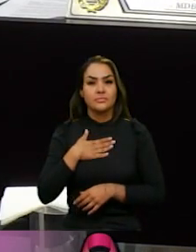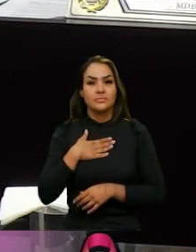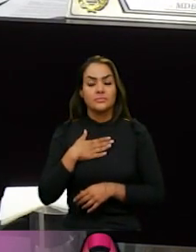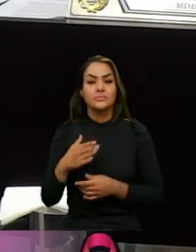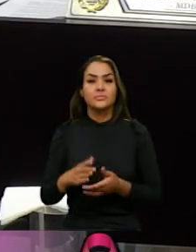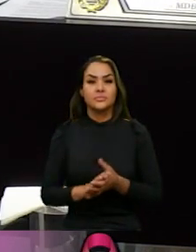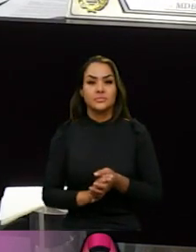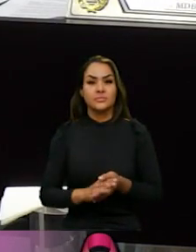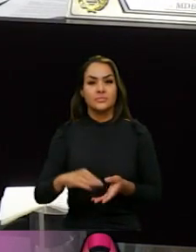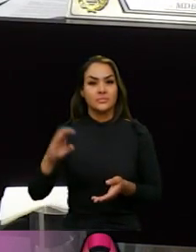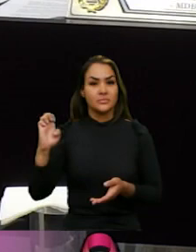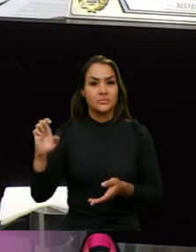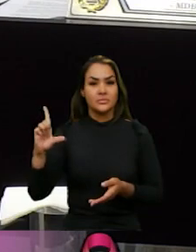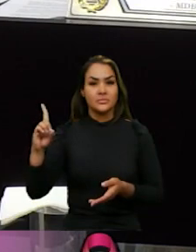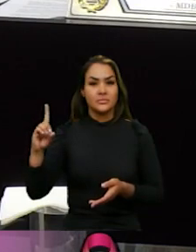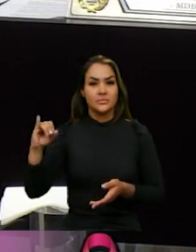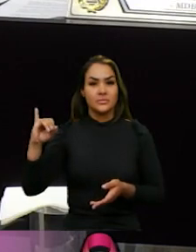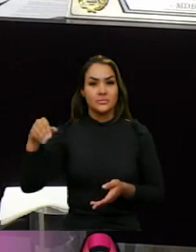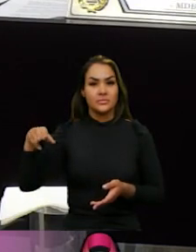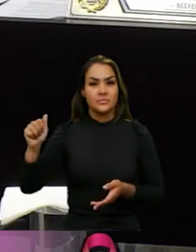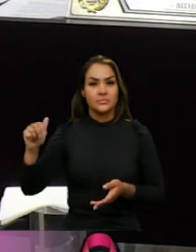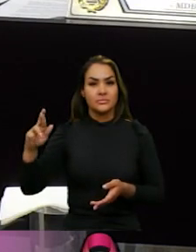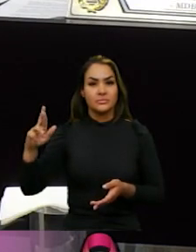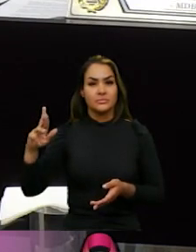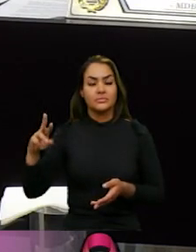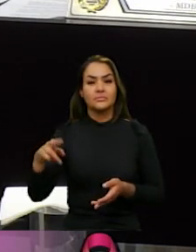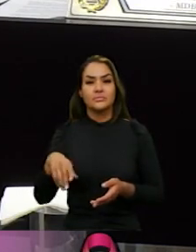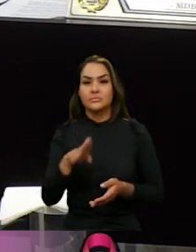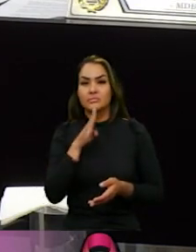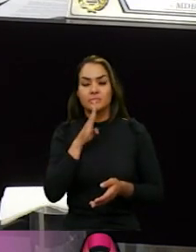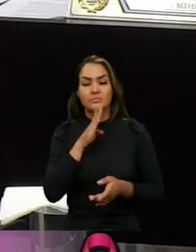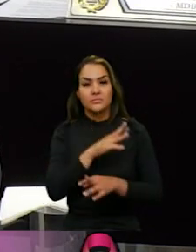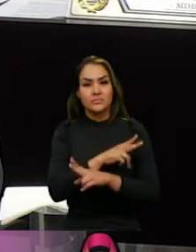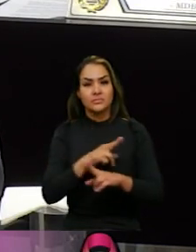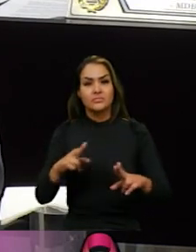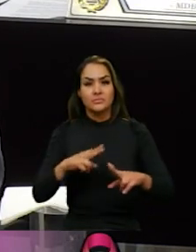infância, fomos vizinhos desde que nascemos lá no Guanabara.